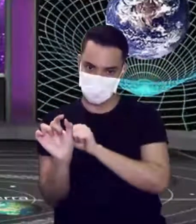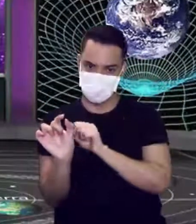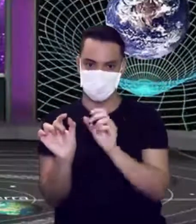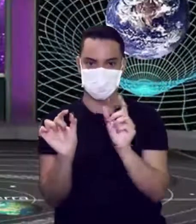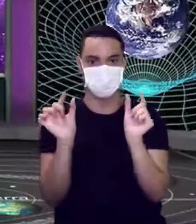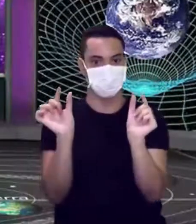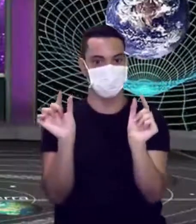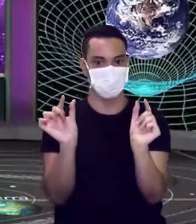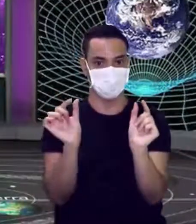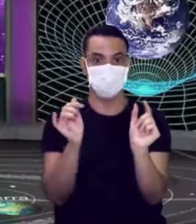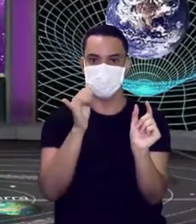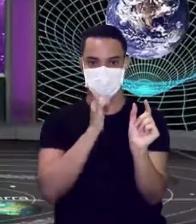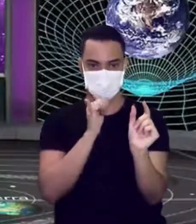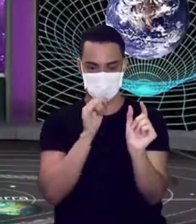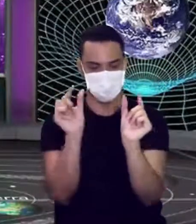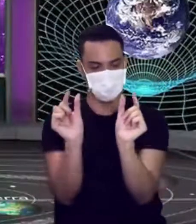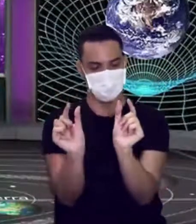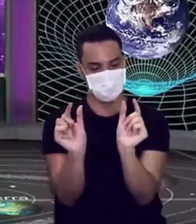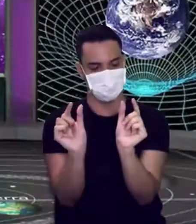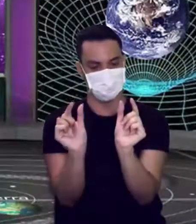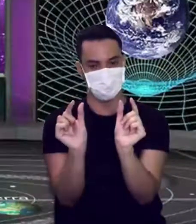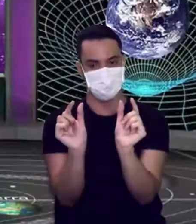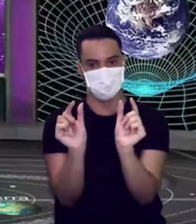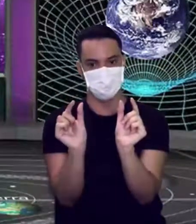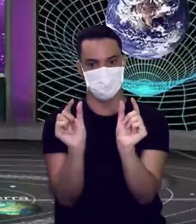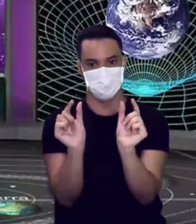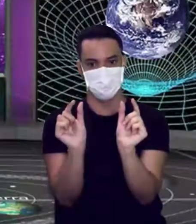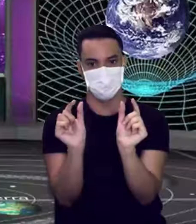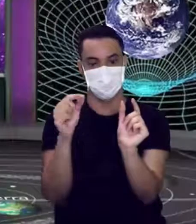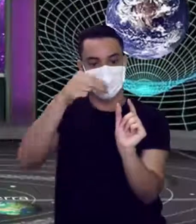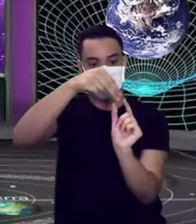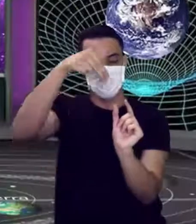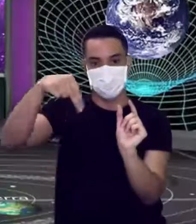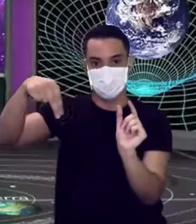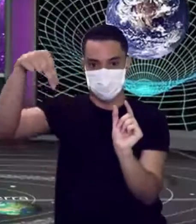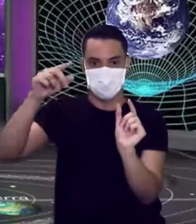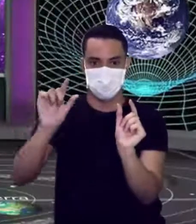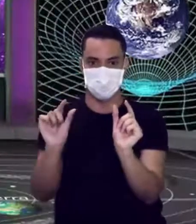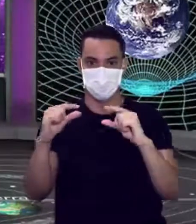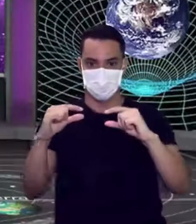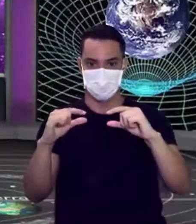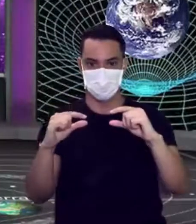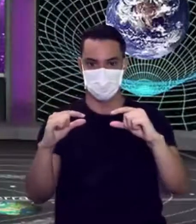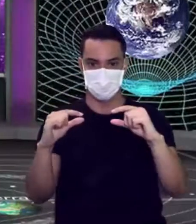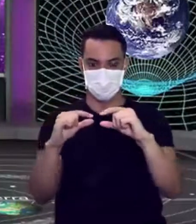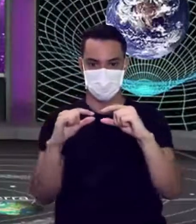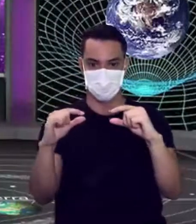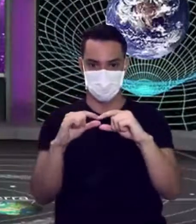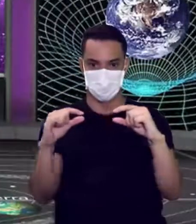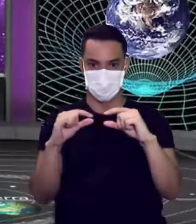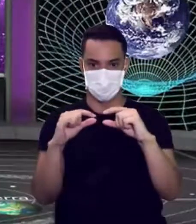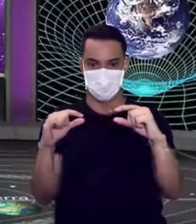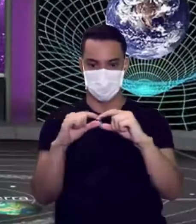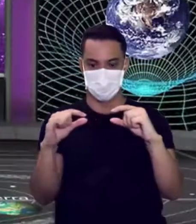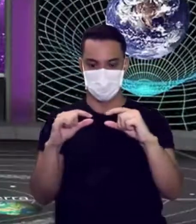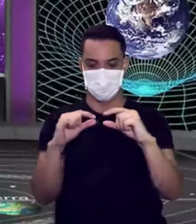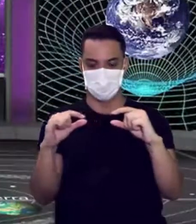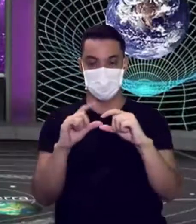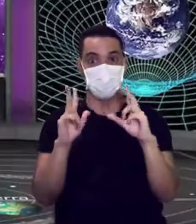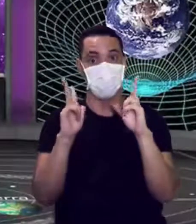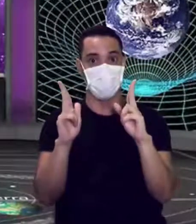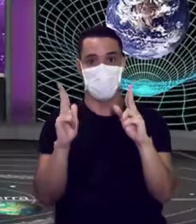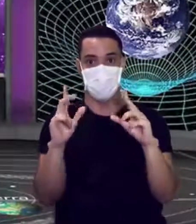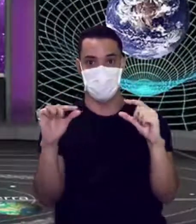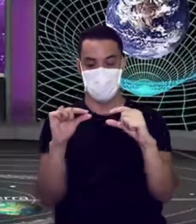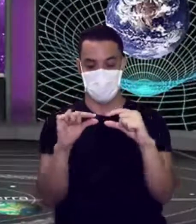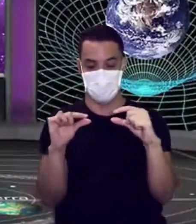embaixo. Só para fazer o exemplo. Se eu pego o norte desse aqui com o norte desse e aproximo, eu vou ter aqui a aproximação de dois polos iguais. O que